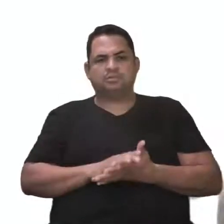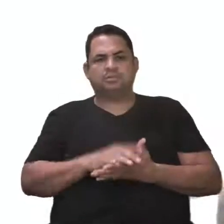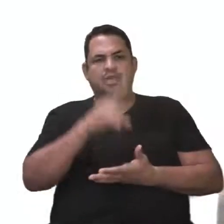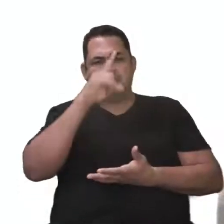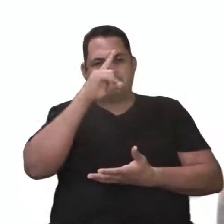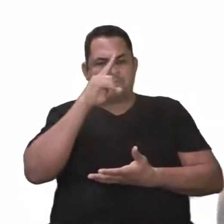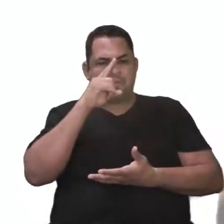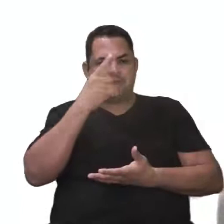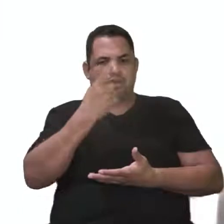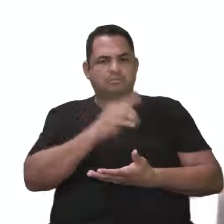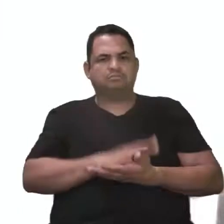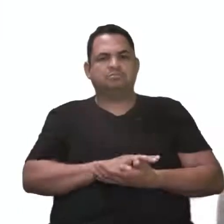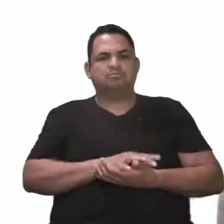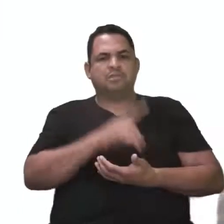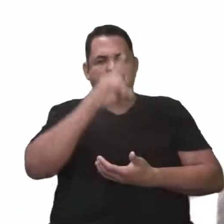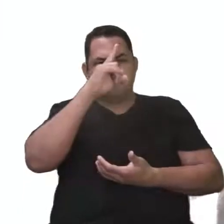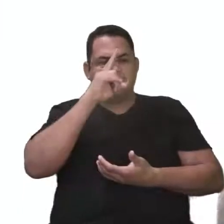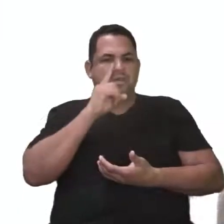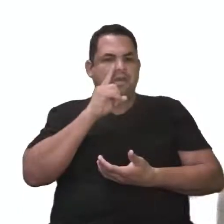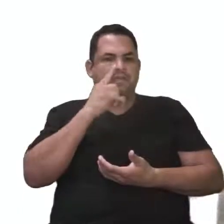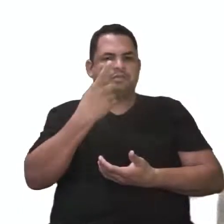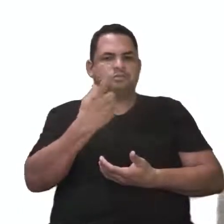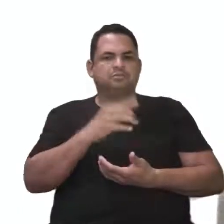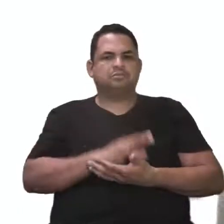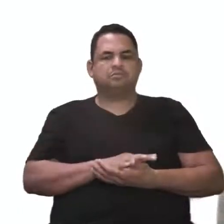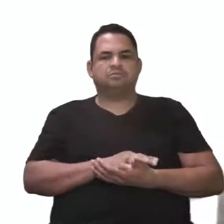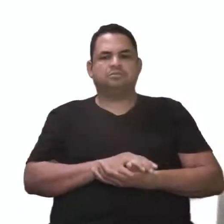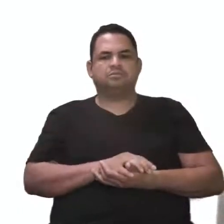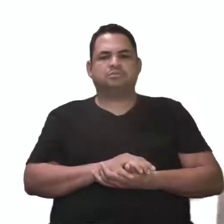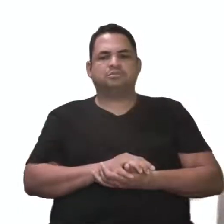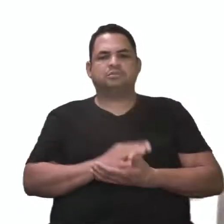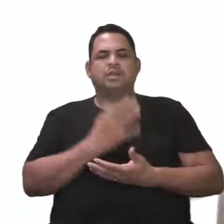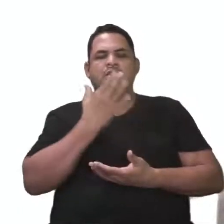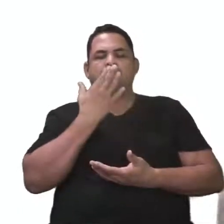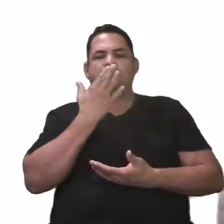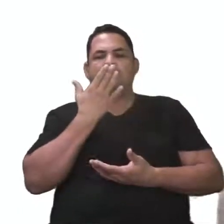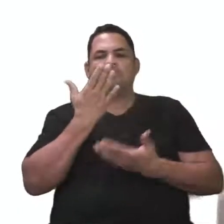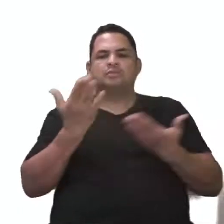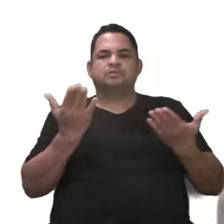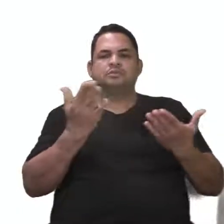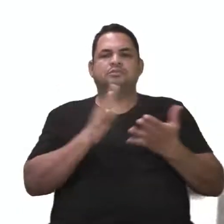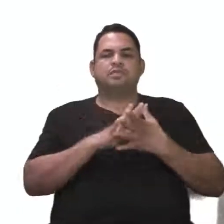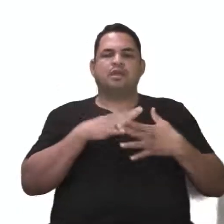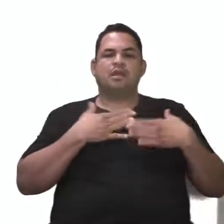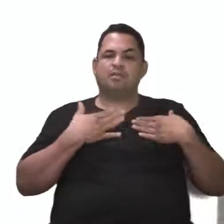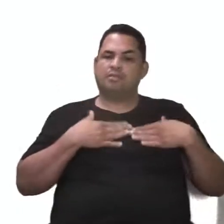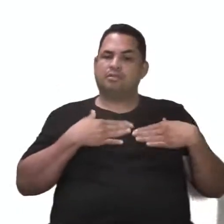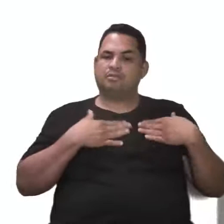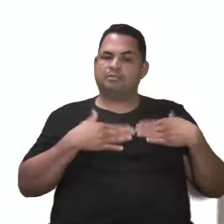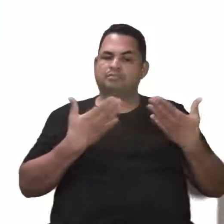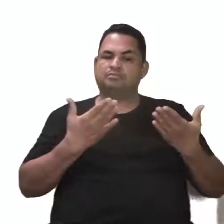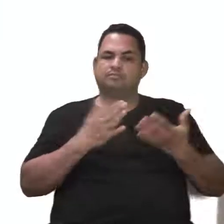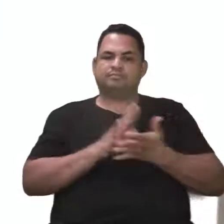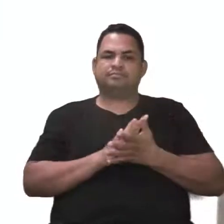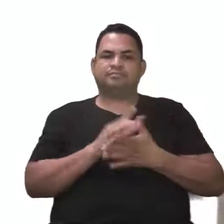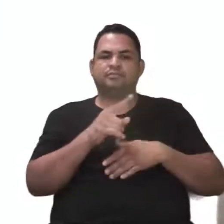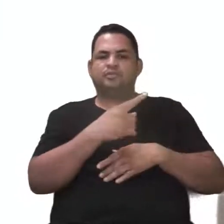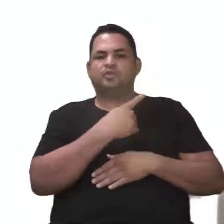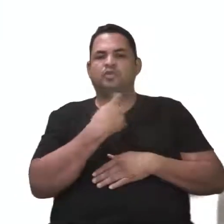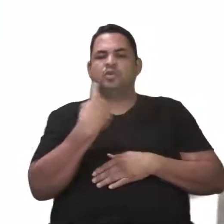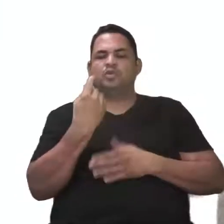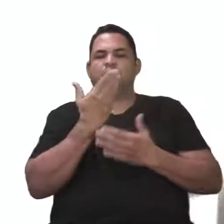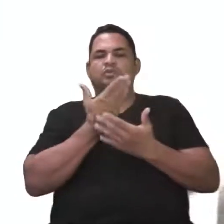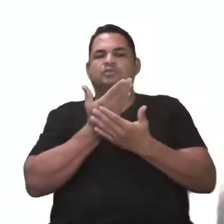Amarelinho. Professora, o que é isso? São as cores. Calma teu coração. Nós estudamos o